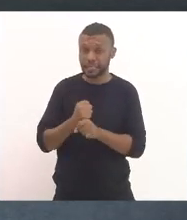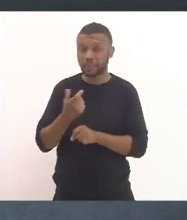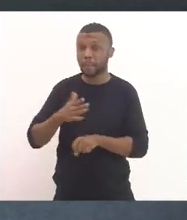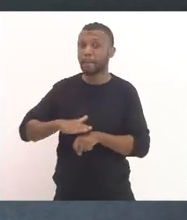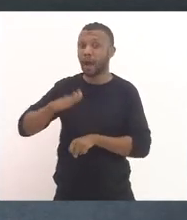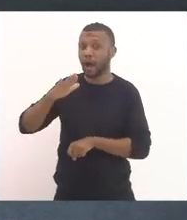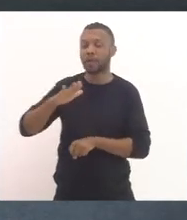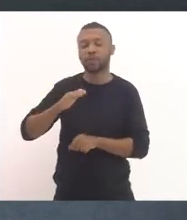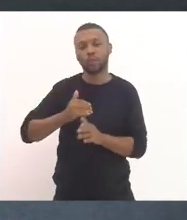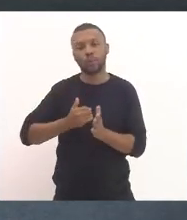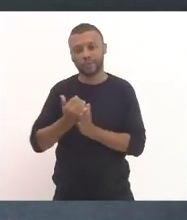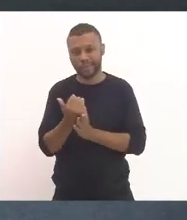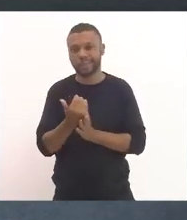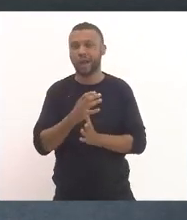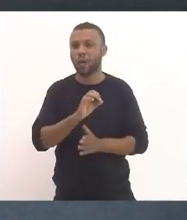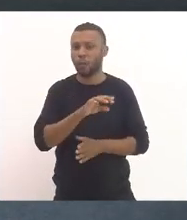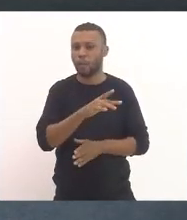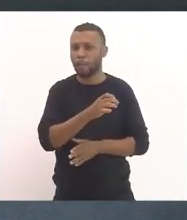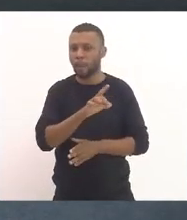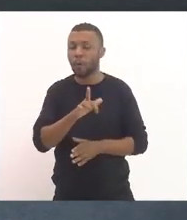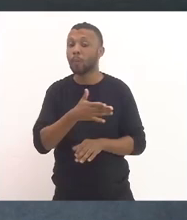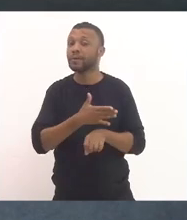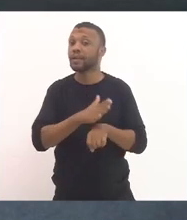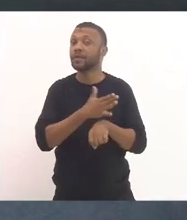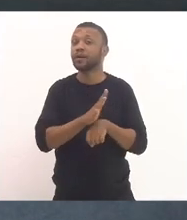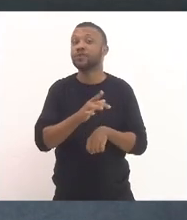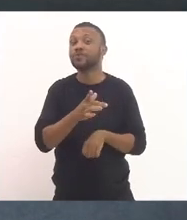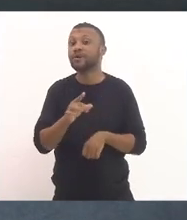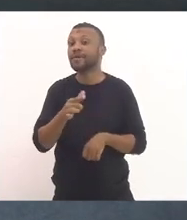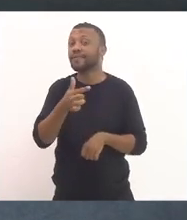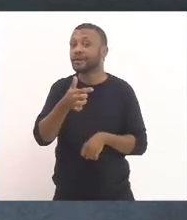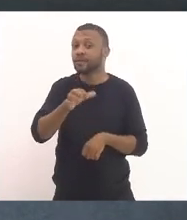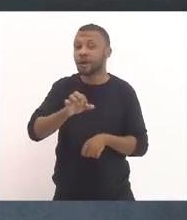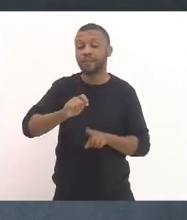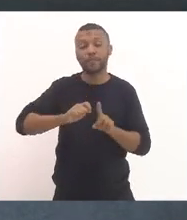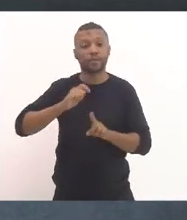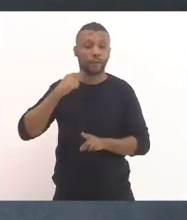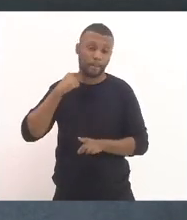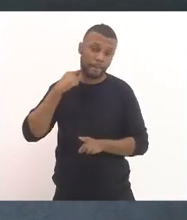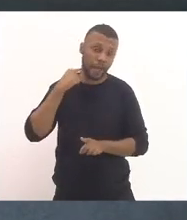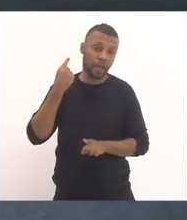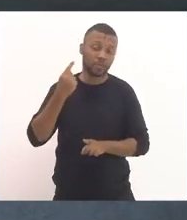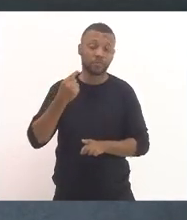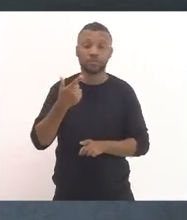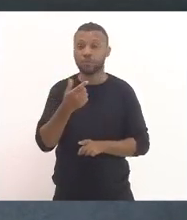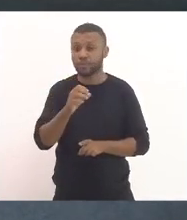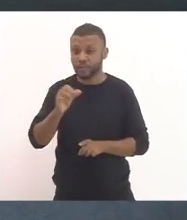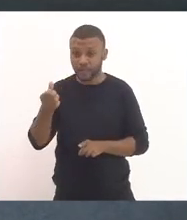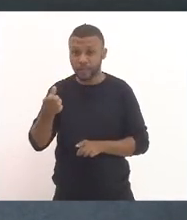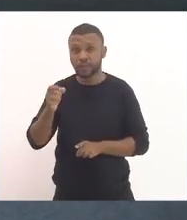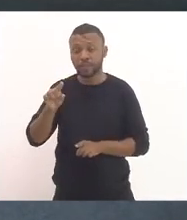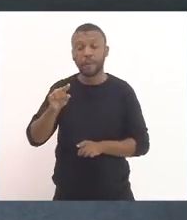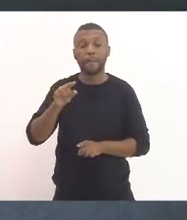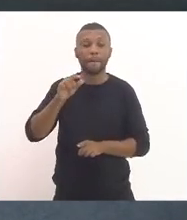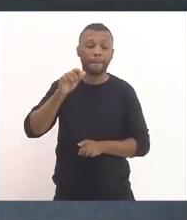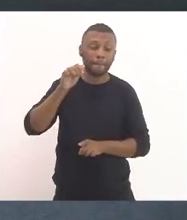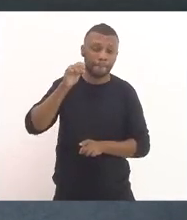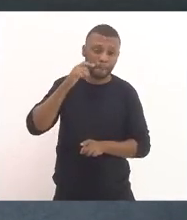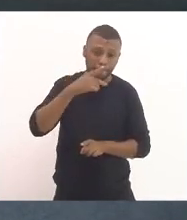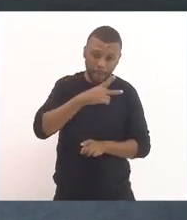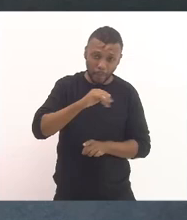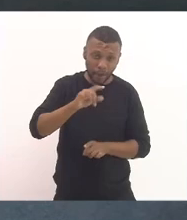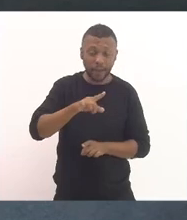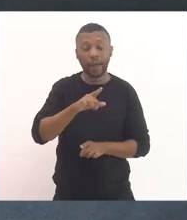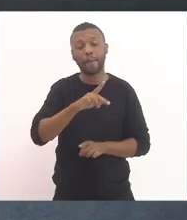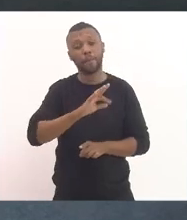Comecei na colpol como estagiário em dia vinte e nove de maio de 2006 meu pai foi policial civil minha mãe foi pensionista minha